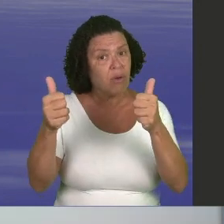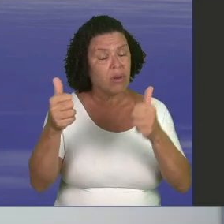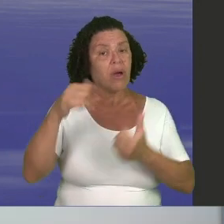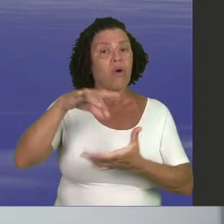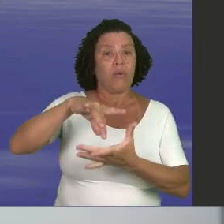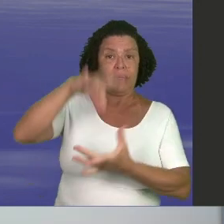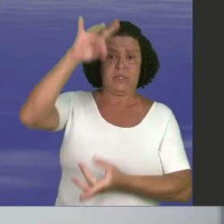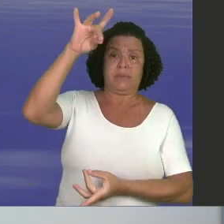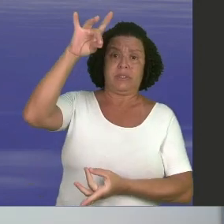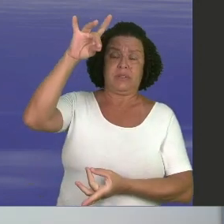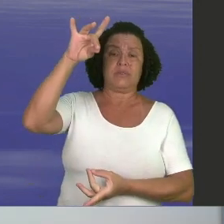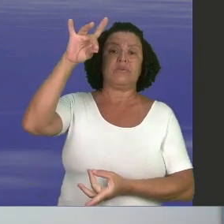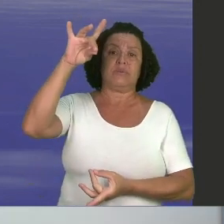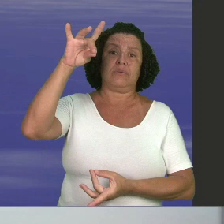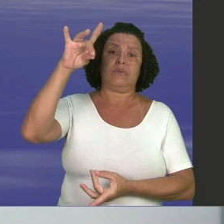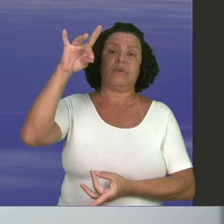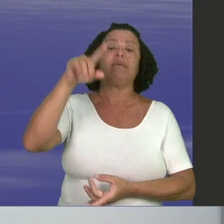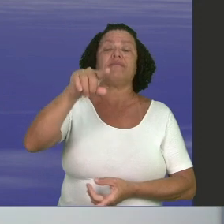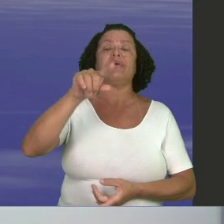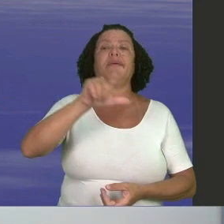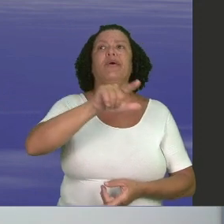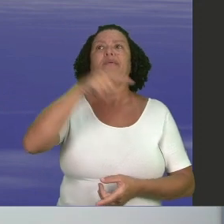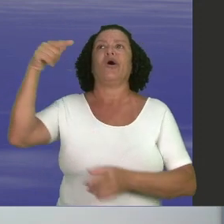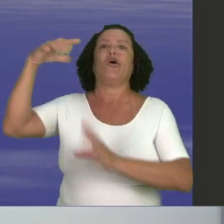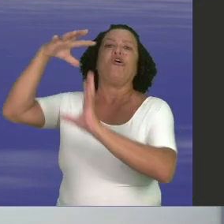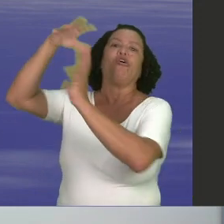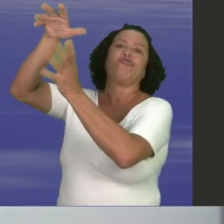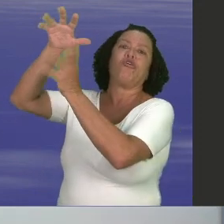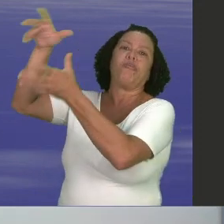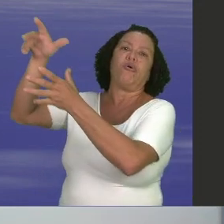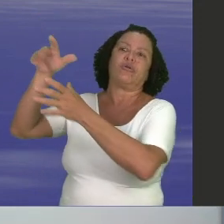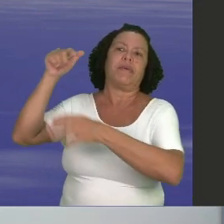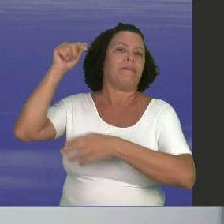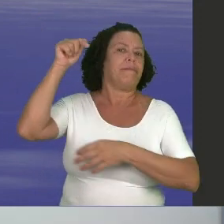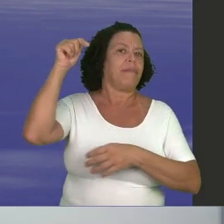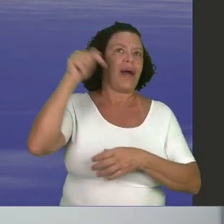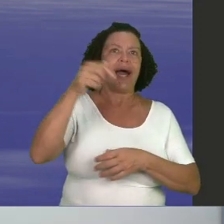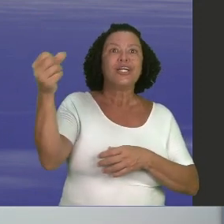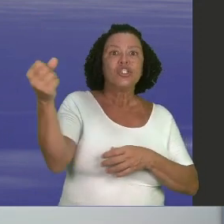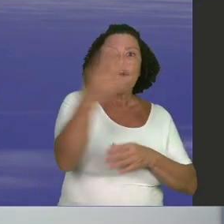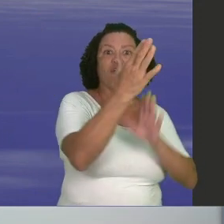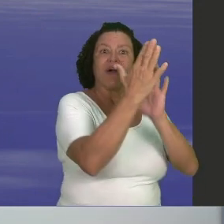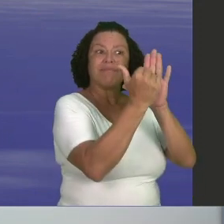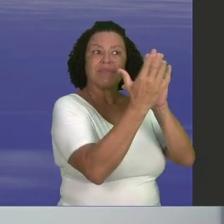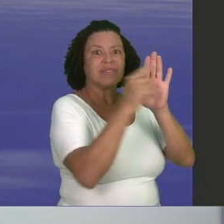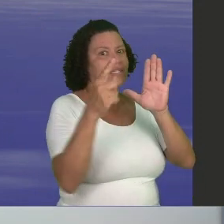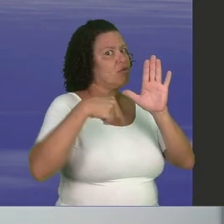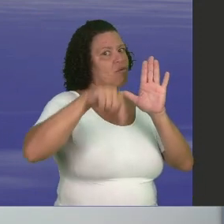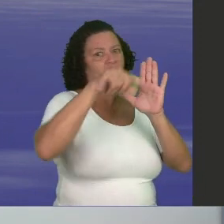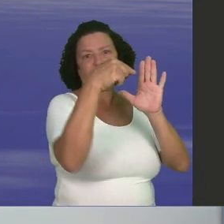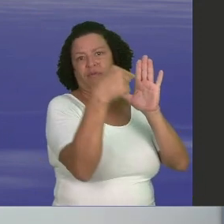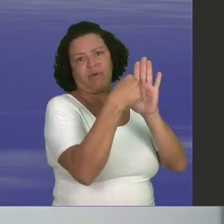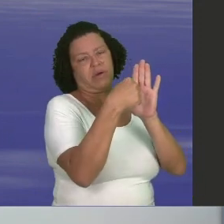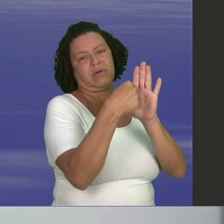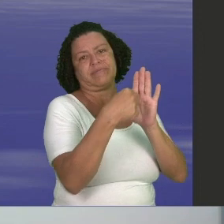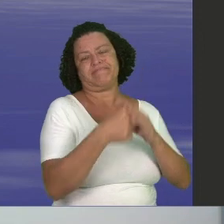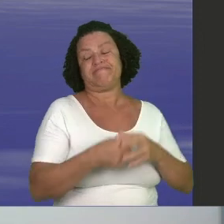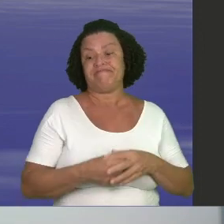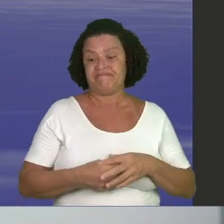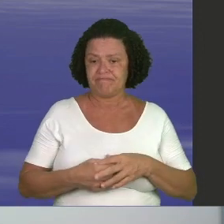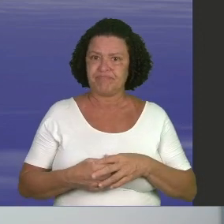espíritos, iremos para outros mundos, mas não iremos para essa nova evolução do nosso orbe terrestre.